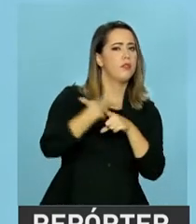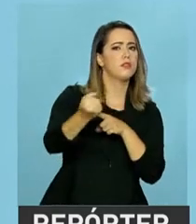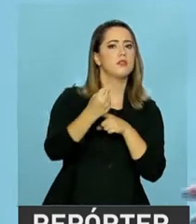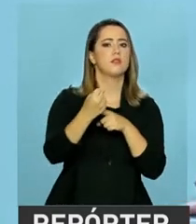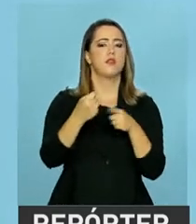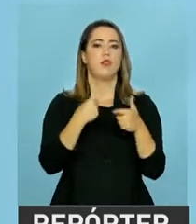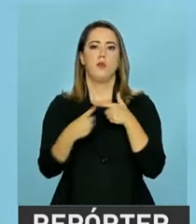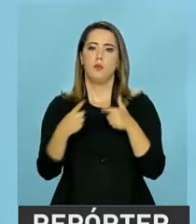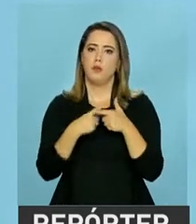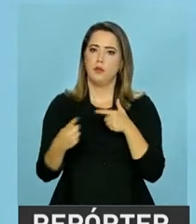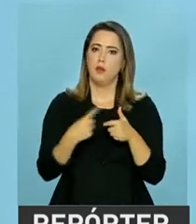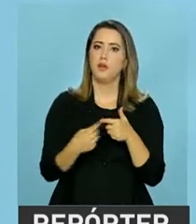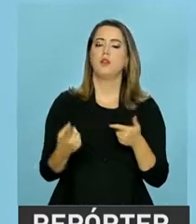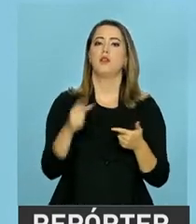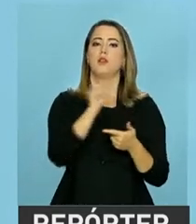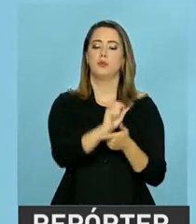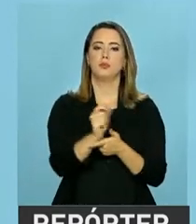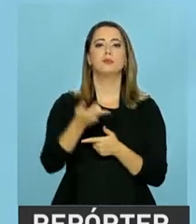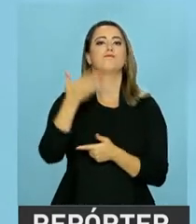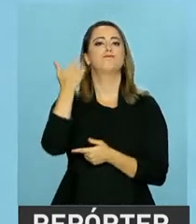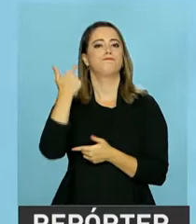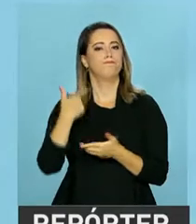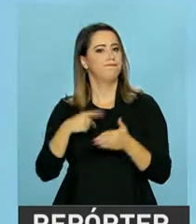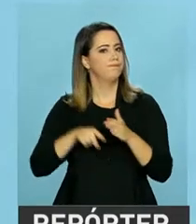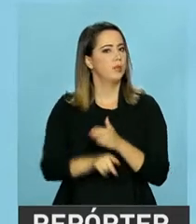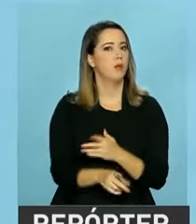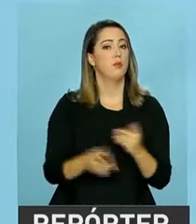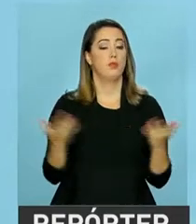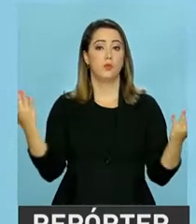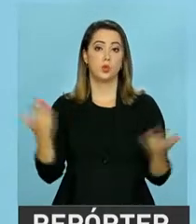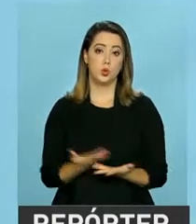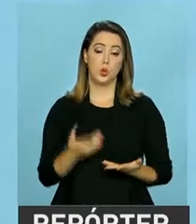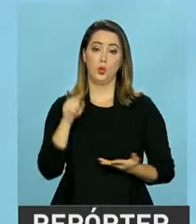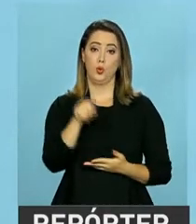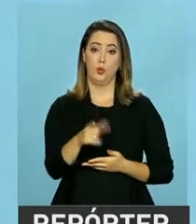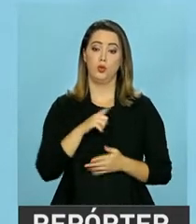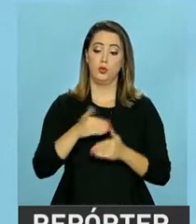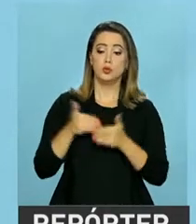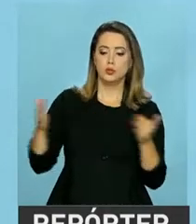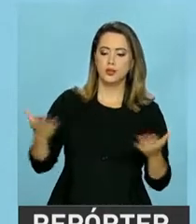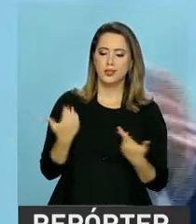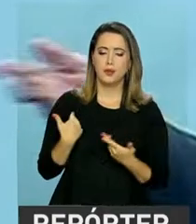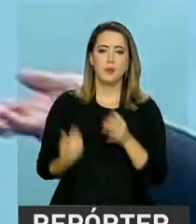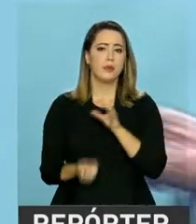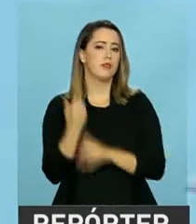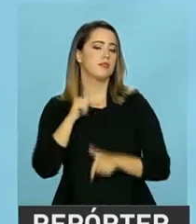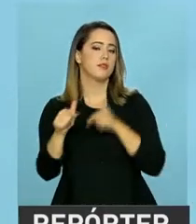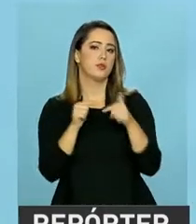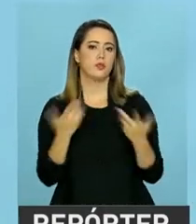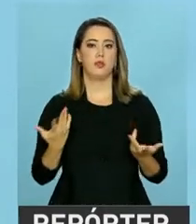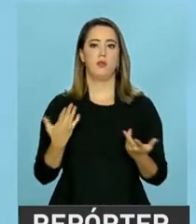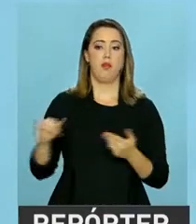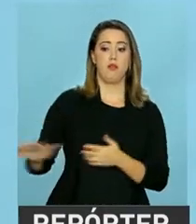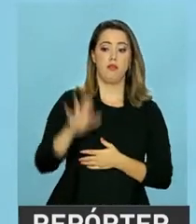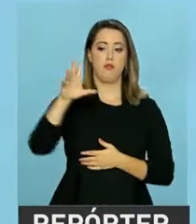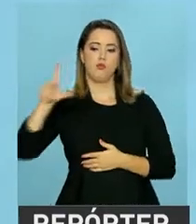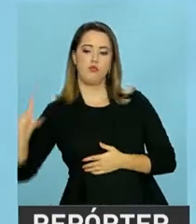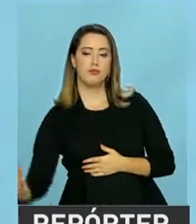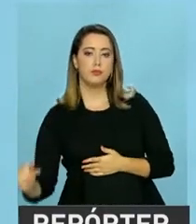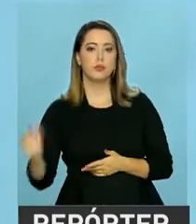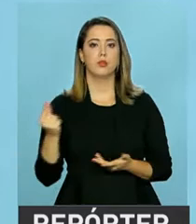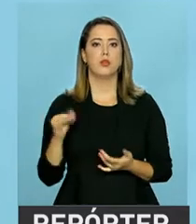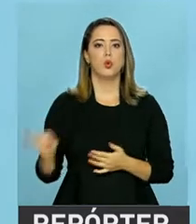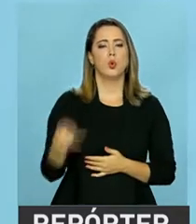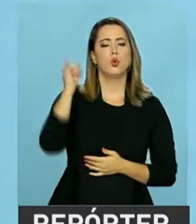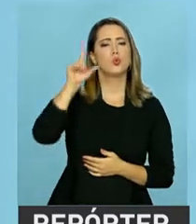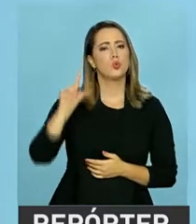uma recessão extraordinária e chegarmos hoje com abertura de empregos, como disse, com inflação baixa, com